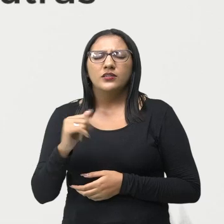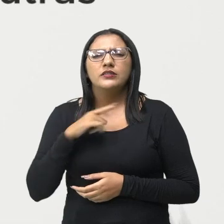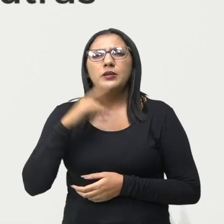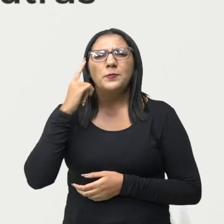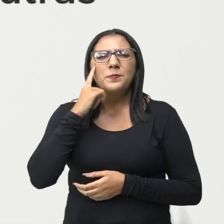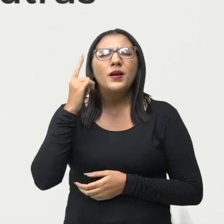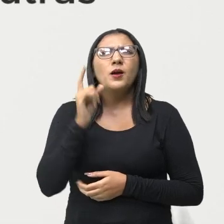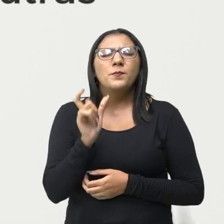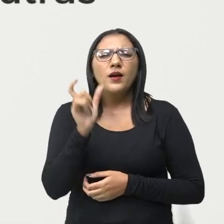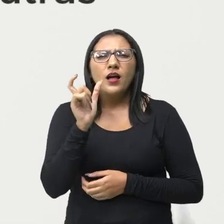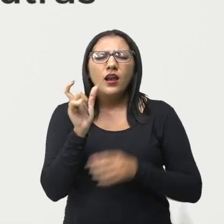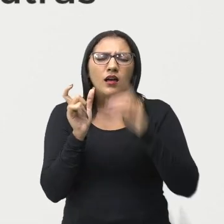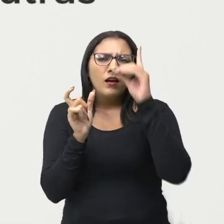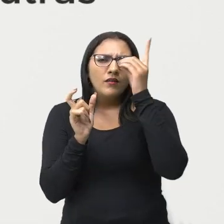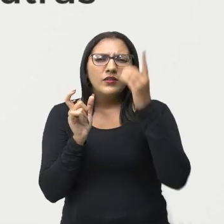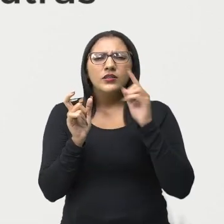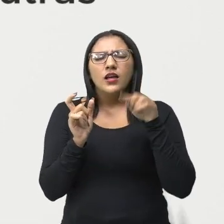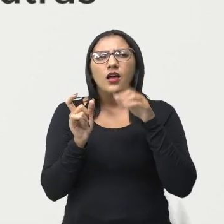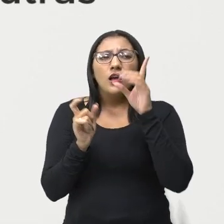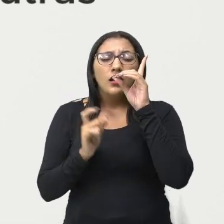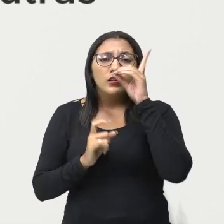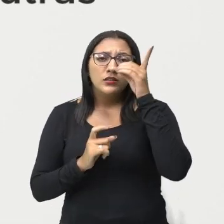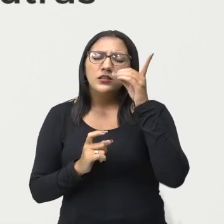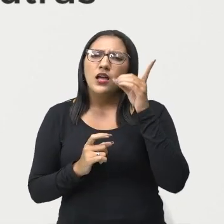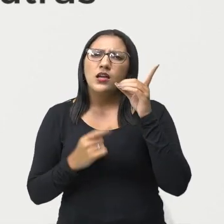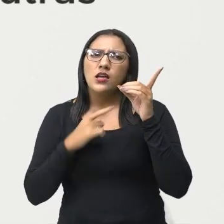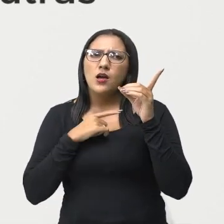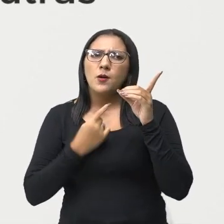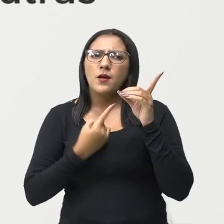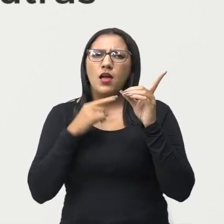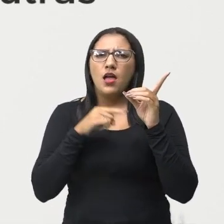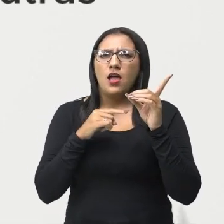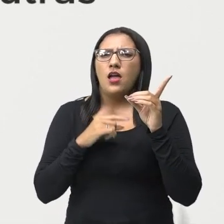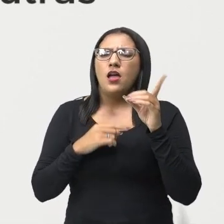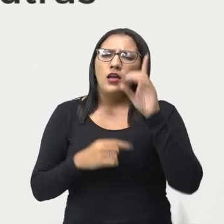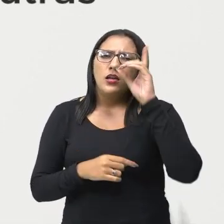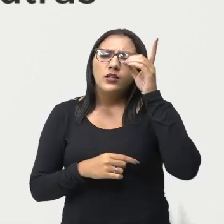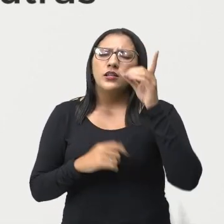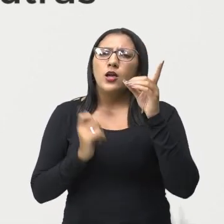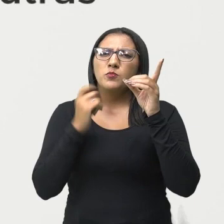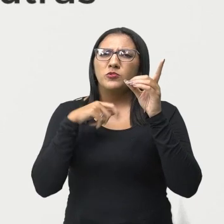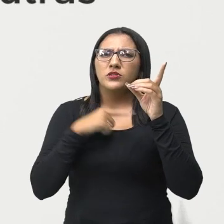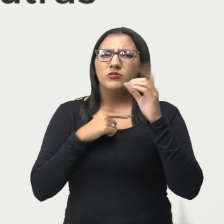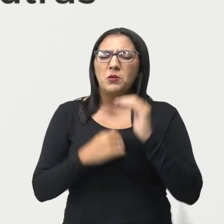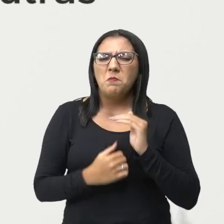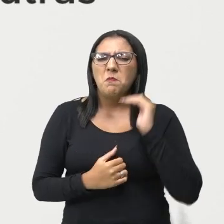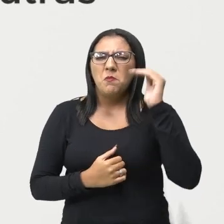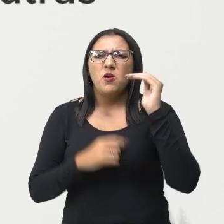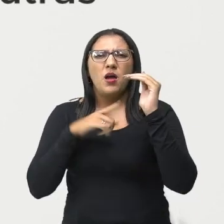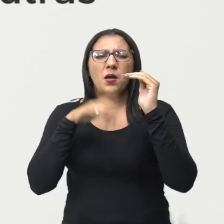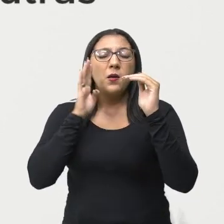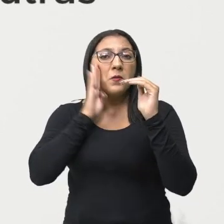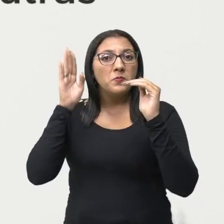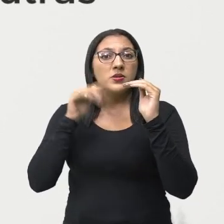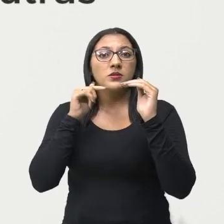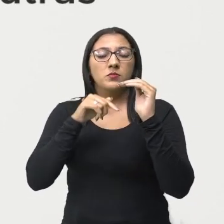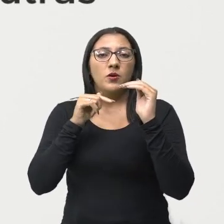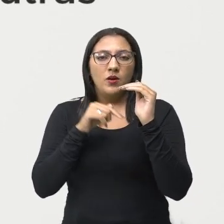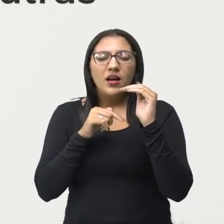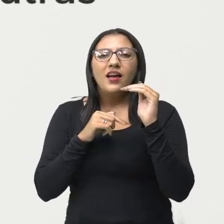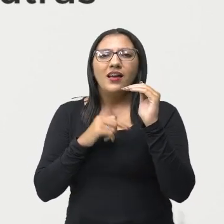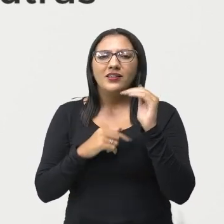que uma ideia pode ser superior à outra, é aquela ideia que é principal, aquela ideia que será a